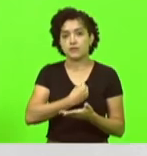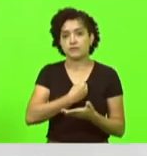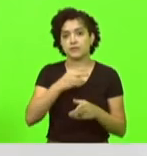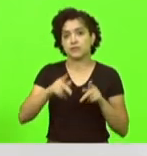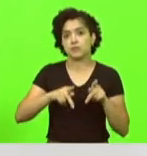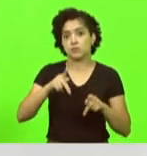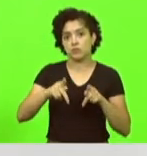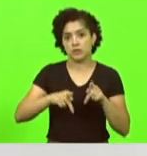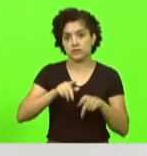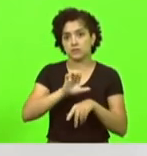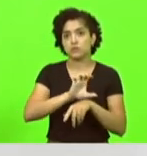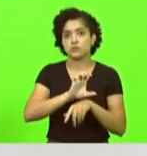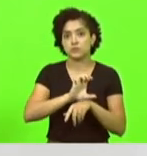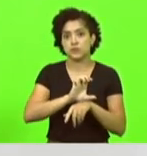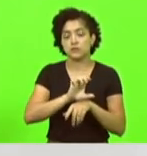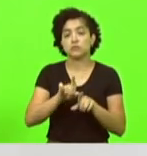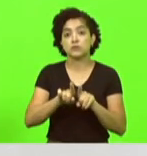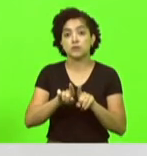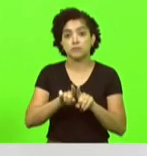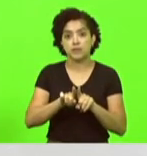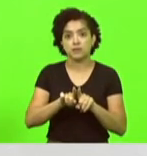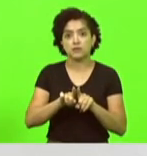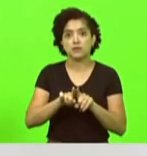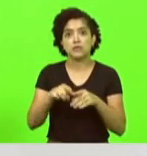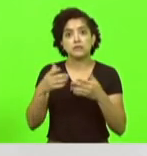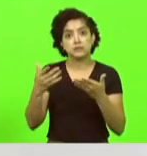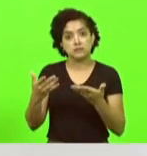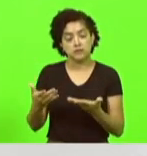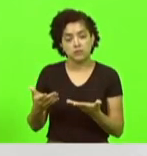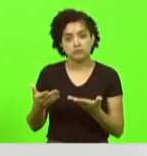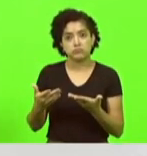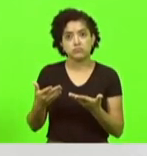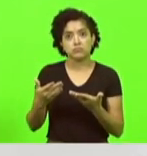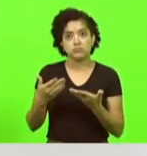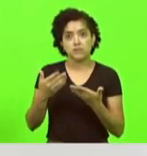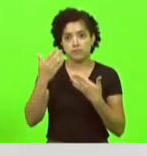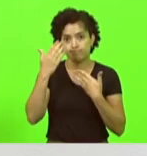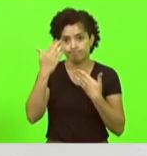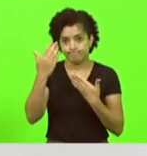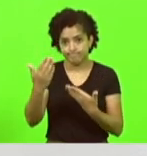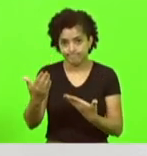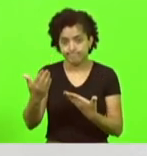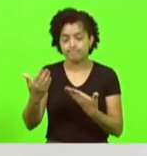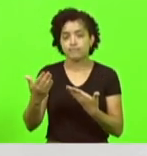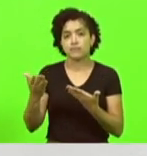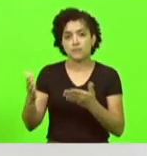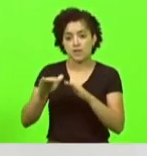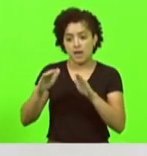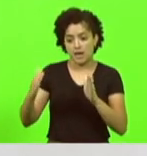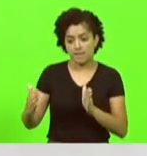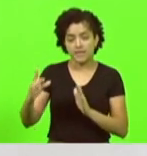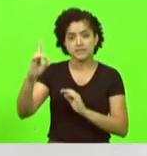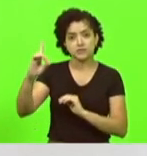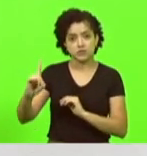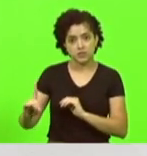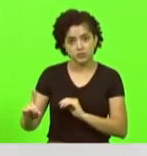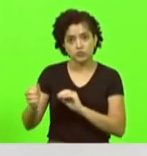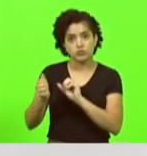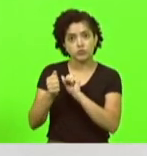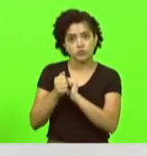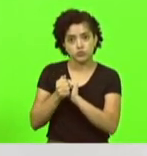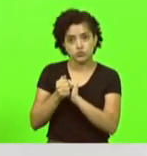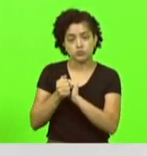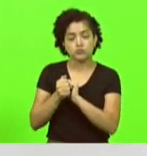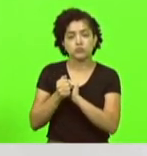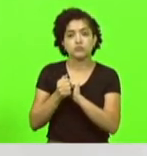e de nosso estados então vendo aqui a minhas considerações a toda a mesa diretora que esteve comigo ao longo